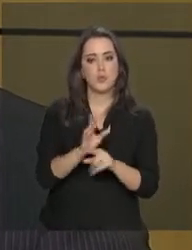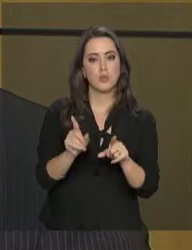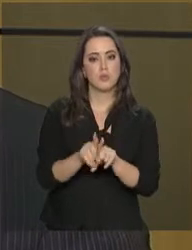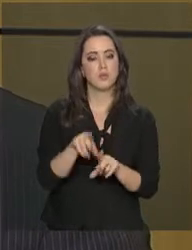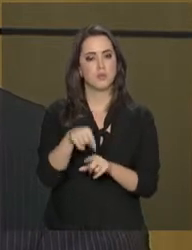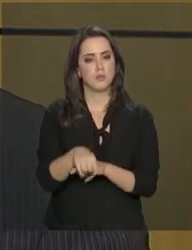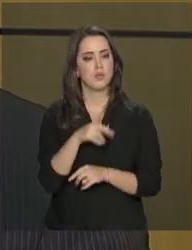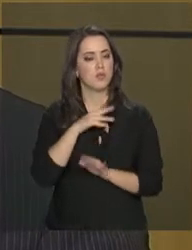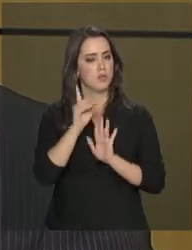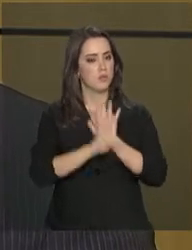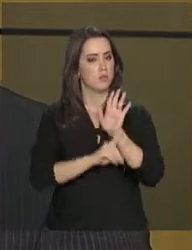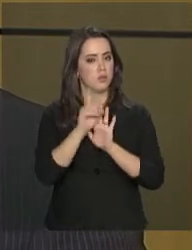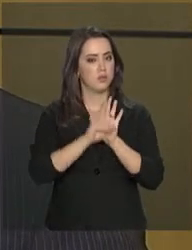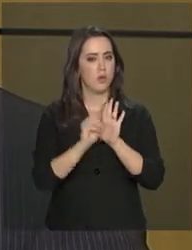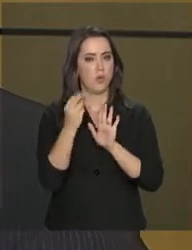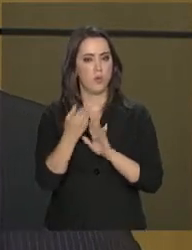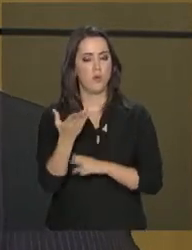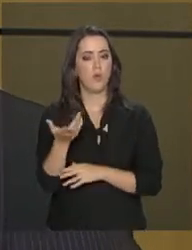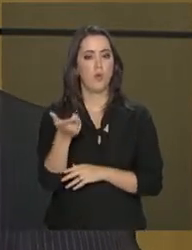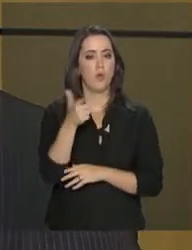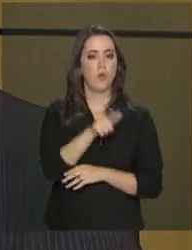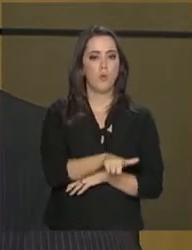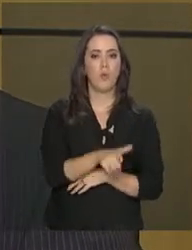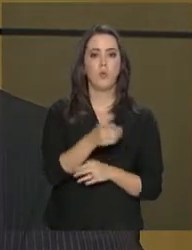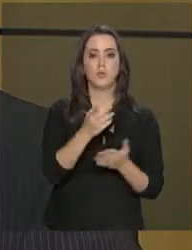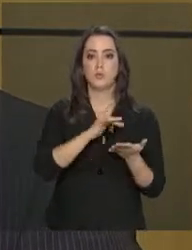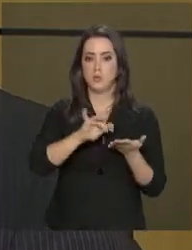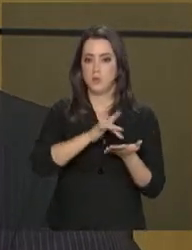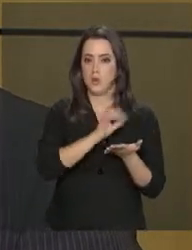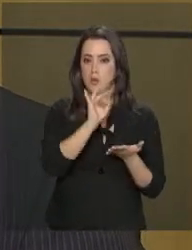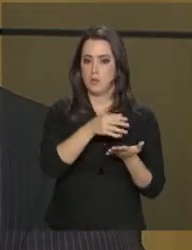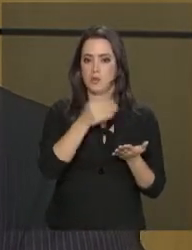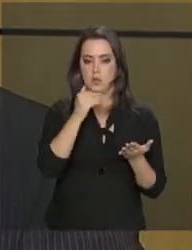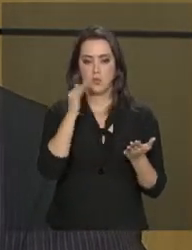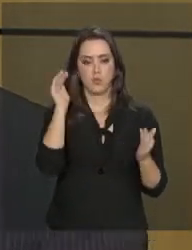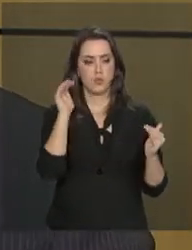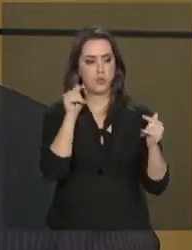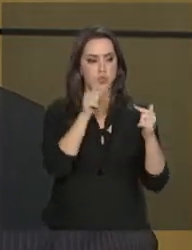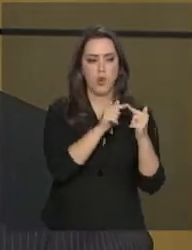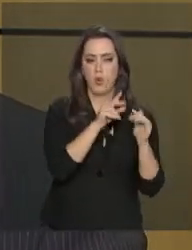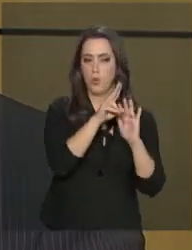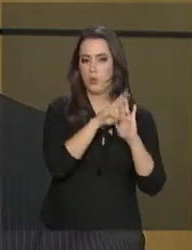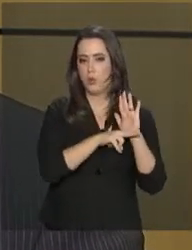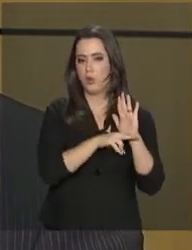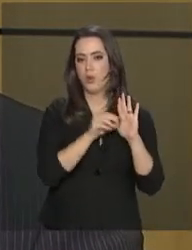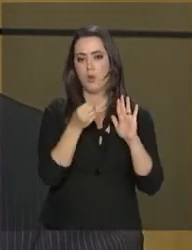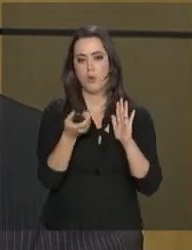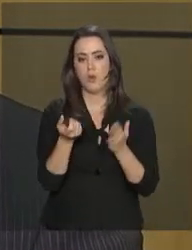tem o direito de obter o equipamento que seja regular quanto de acordo com a legislação brasileira obter o ressarcimento do valor